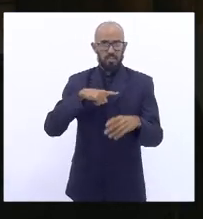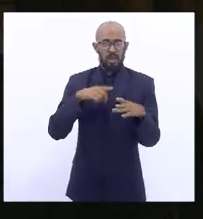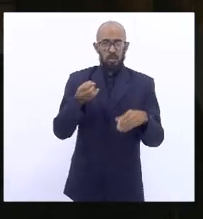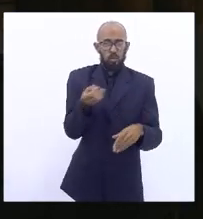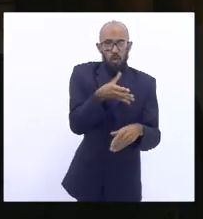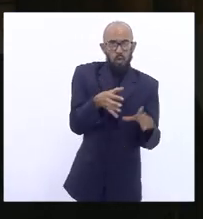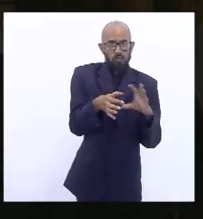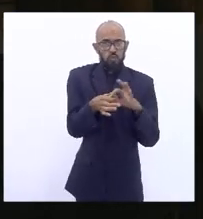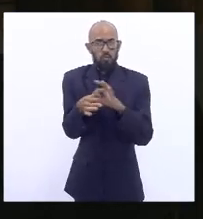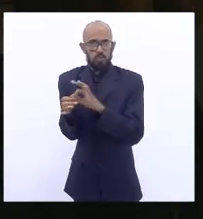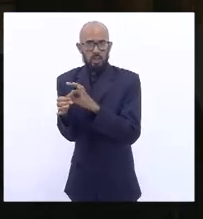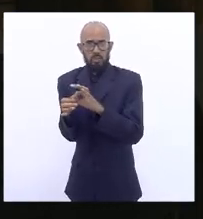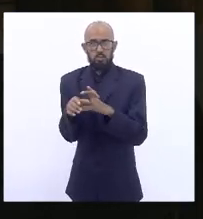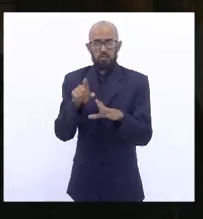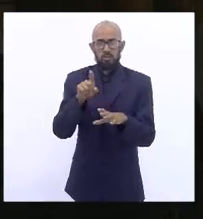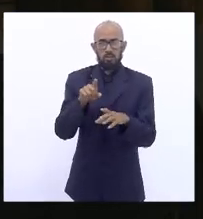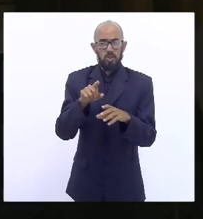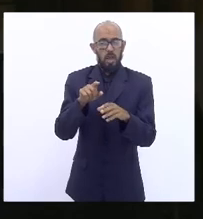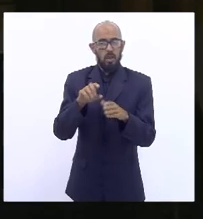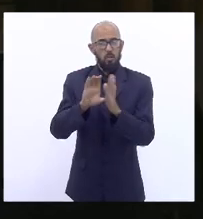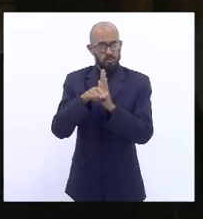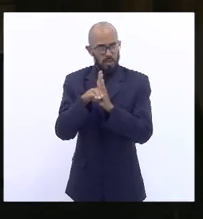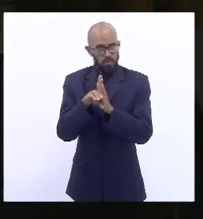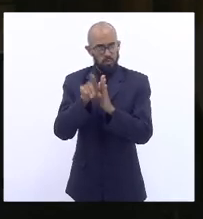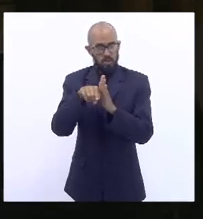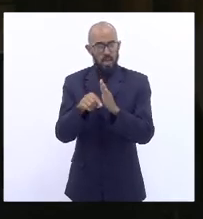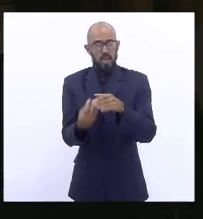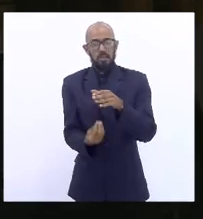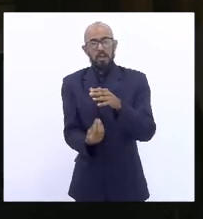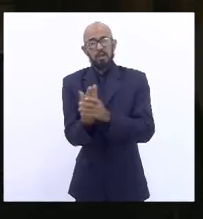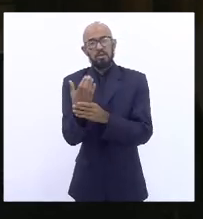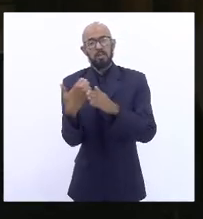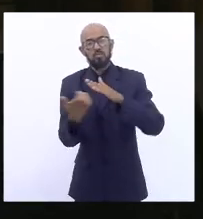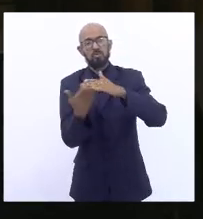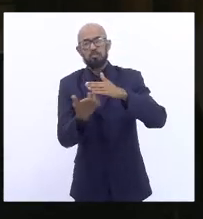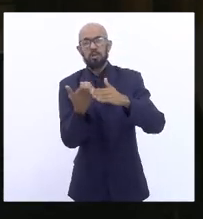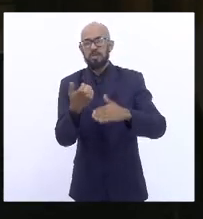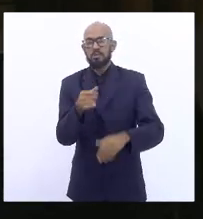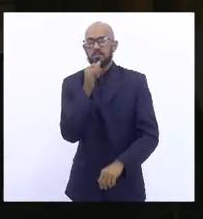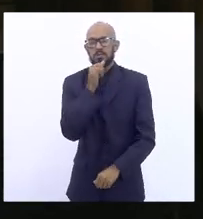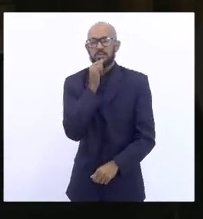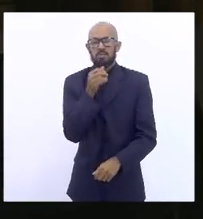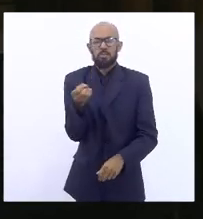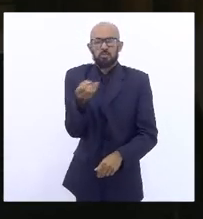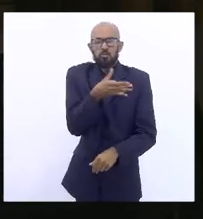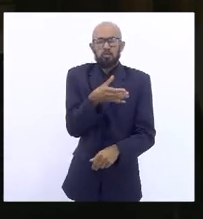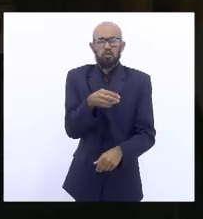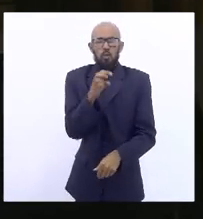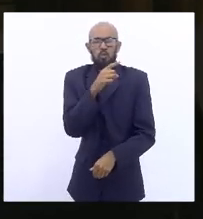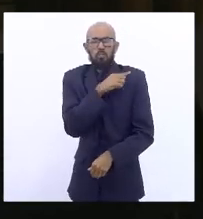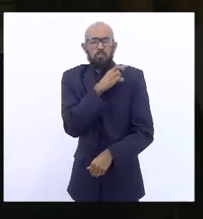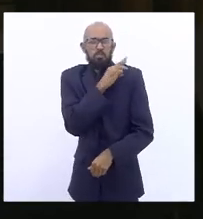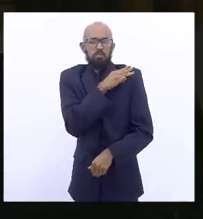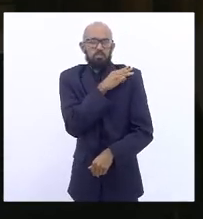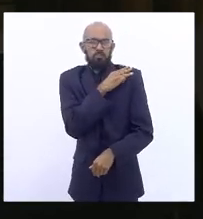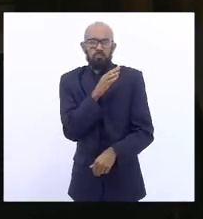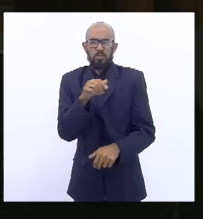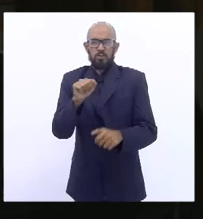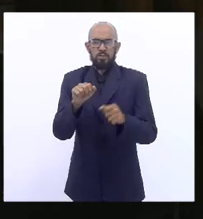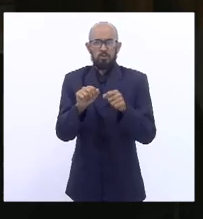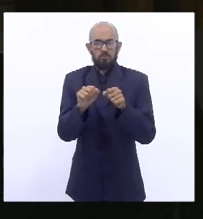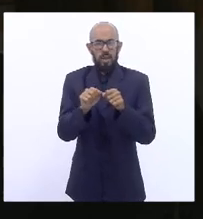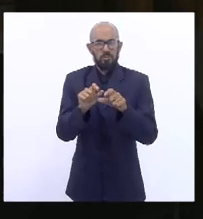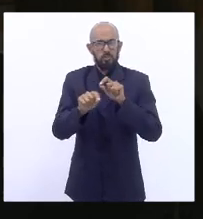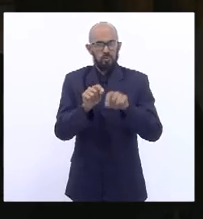como, por exemplo, o conceito do empreendedorismo, que é muito discutido no novo ensino médio, que, no fundo, é uma nova forma de se ver a